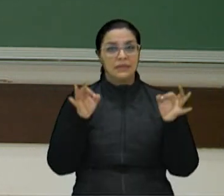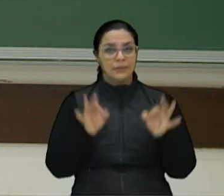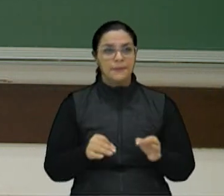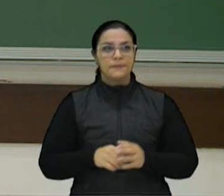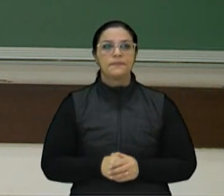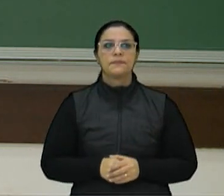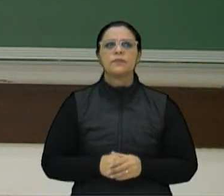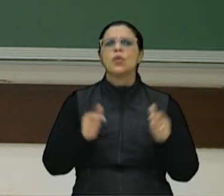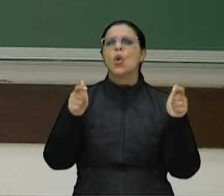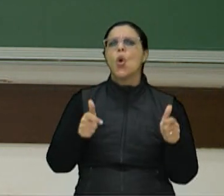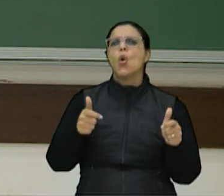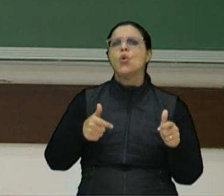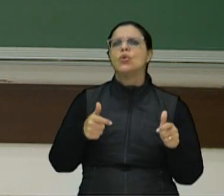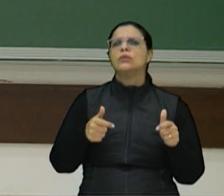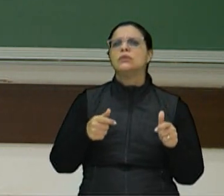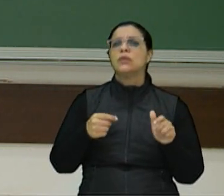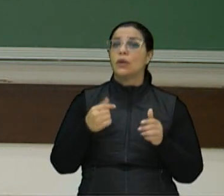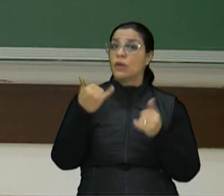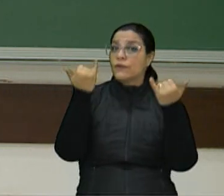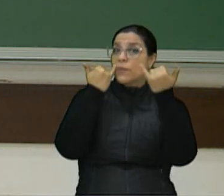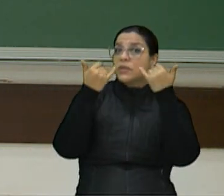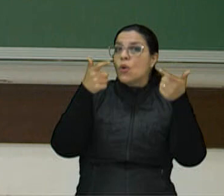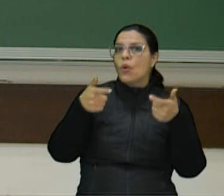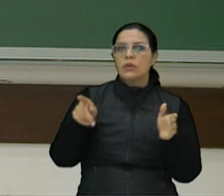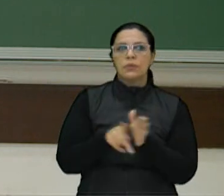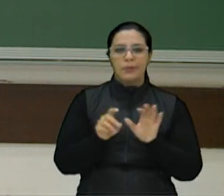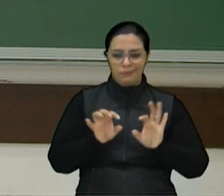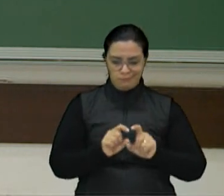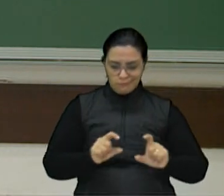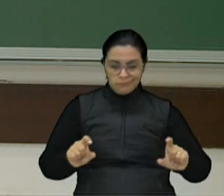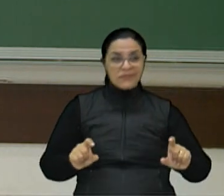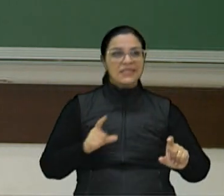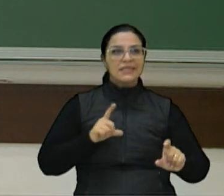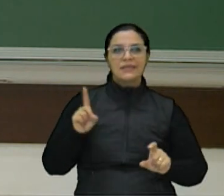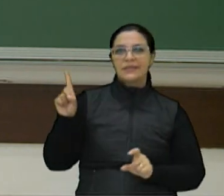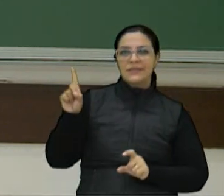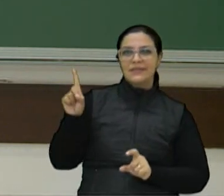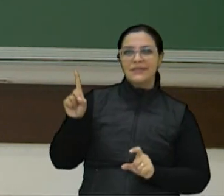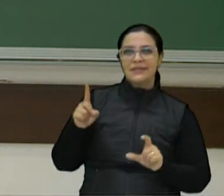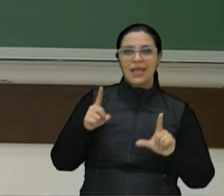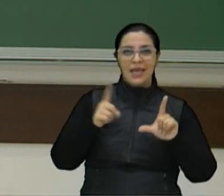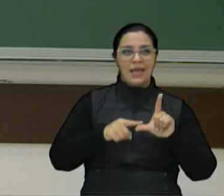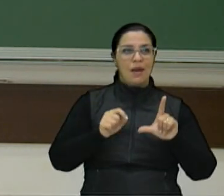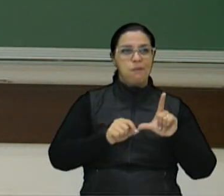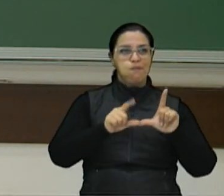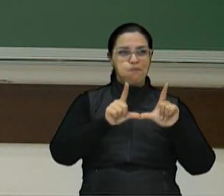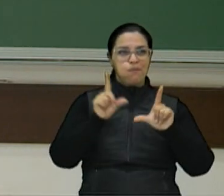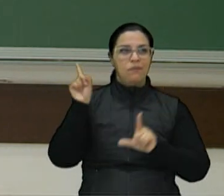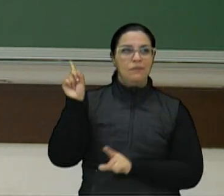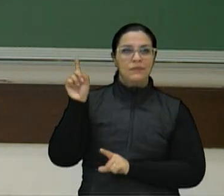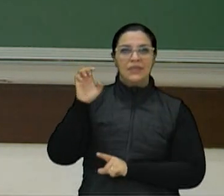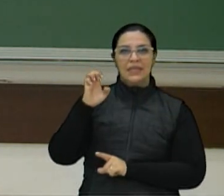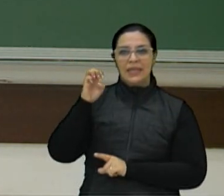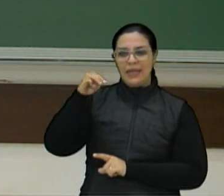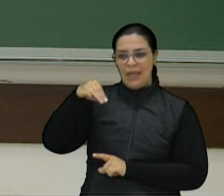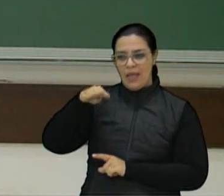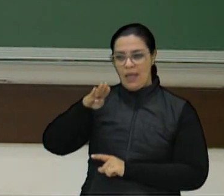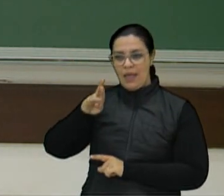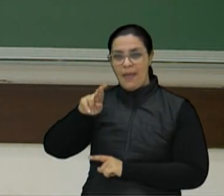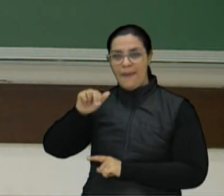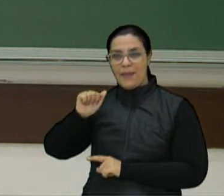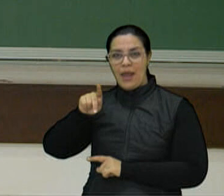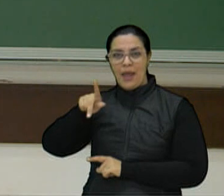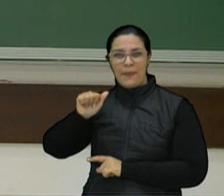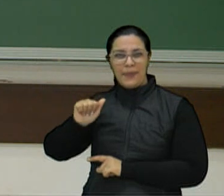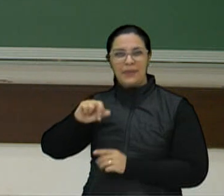De onde eu tirei esta informação? Deixei em letras garrafais, tá? Não estava. Da Embrapa.